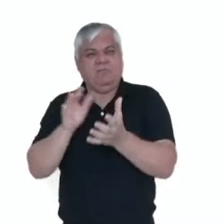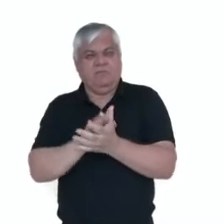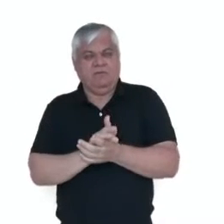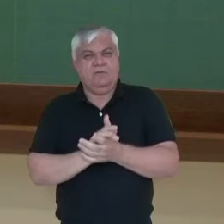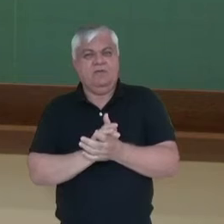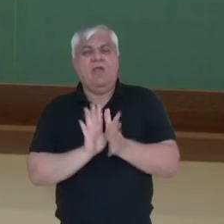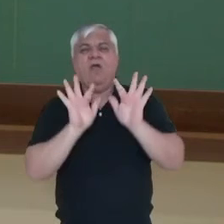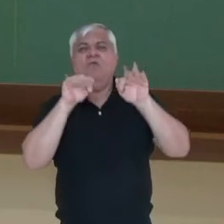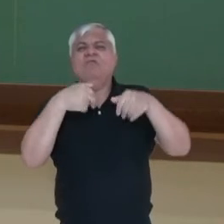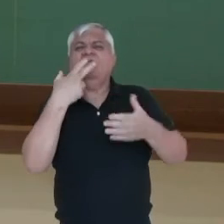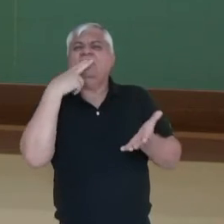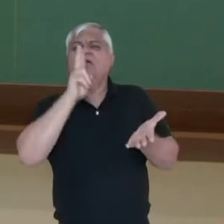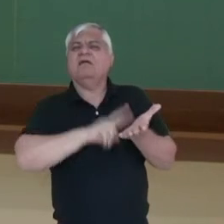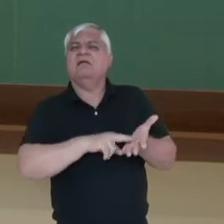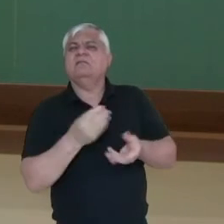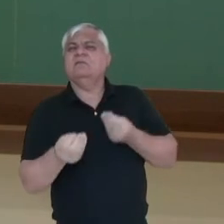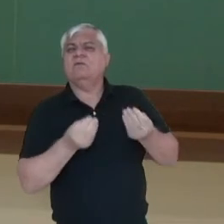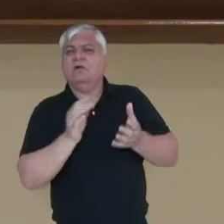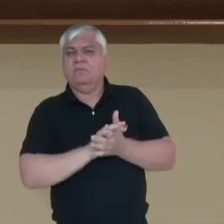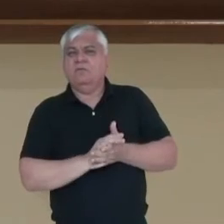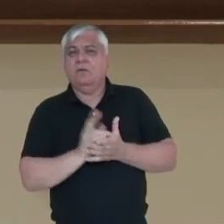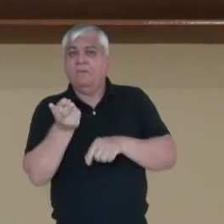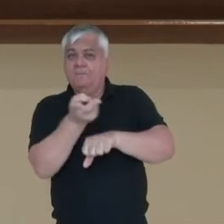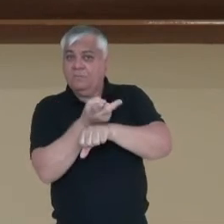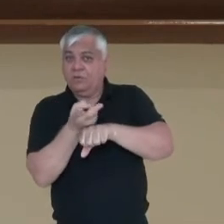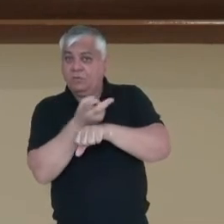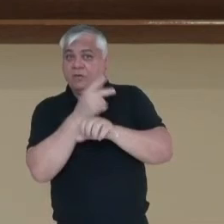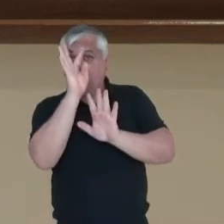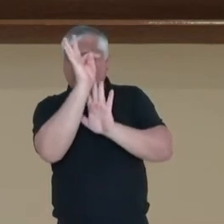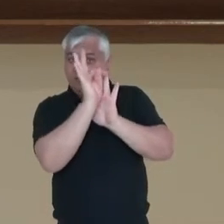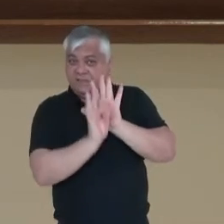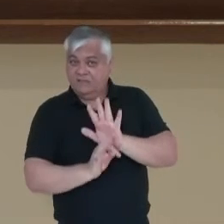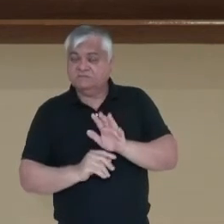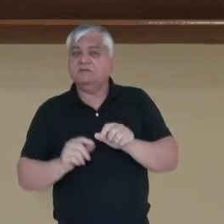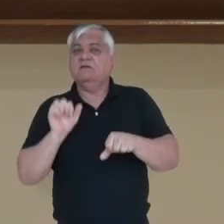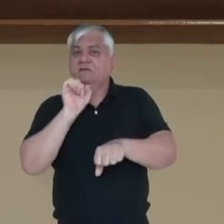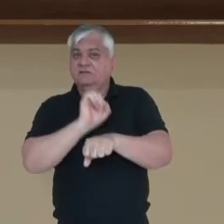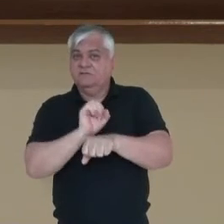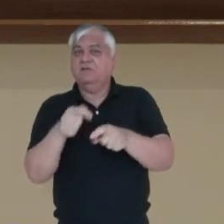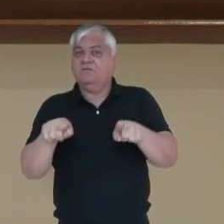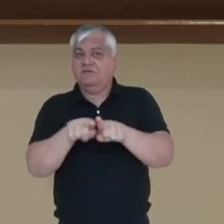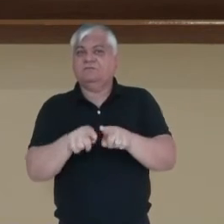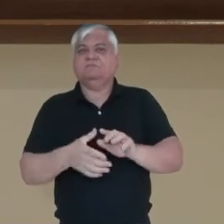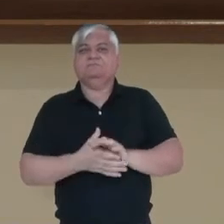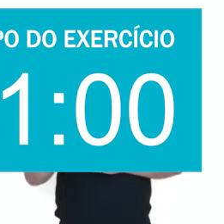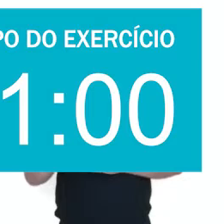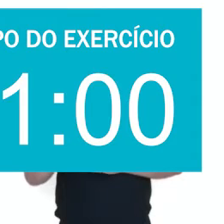desta carta? Localize no texto. Faz aí que eu já volto.